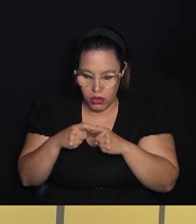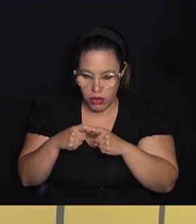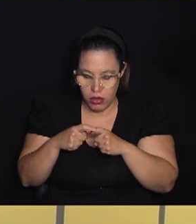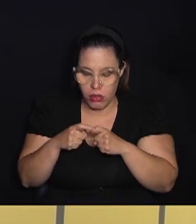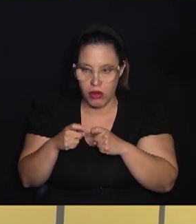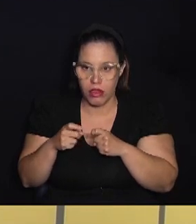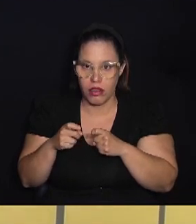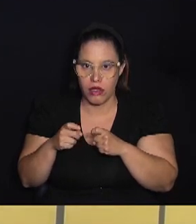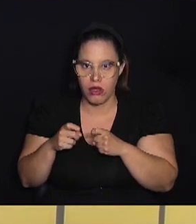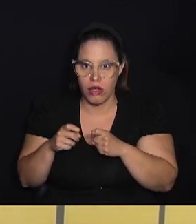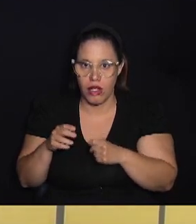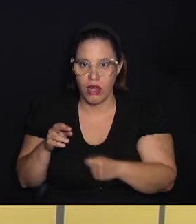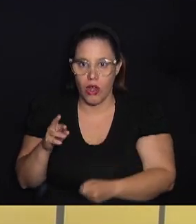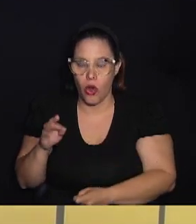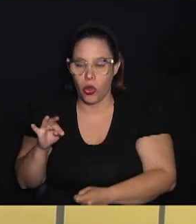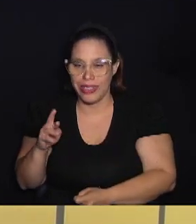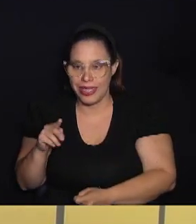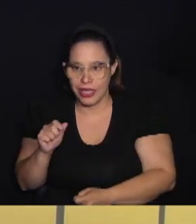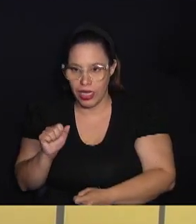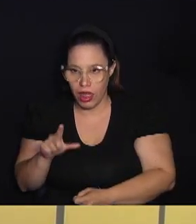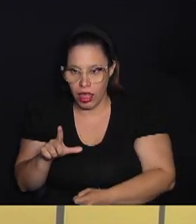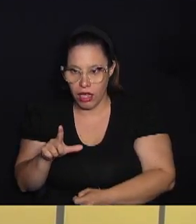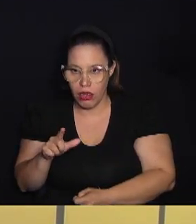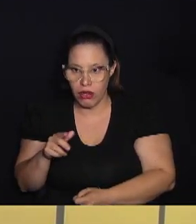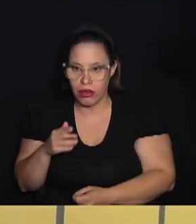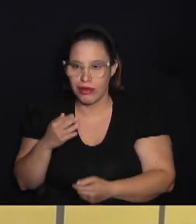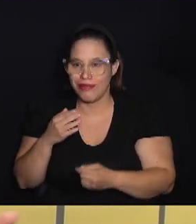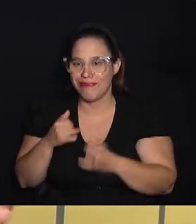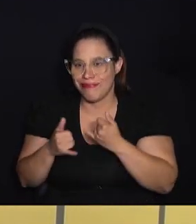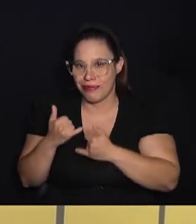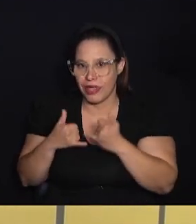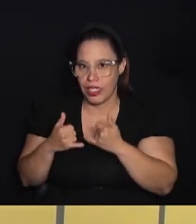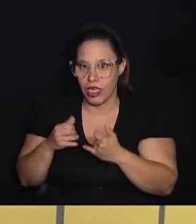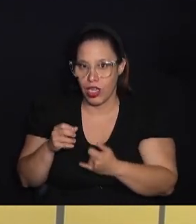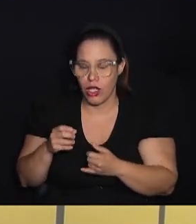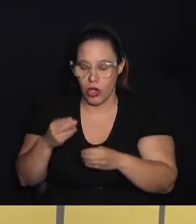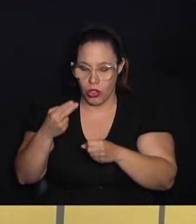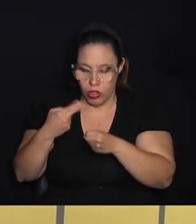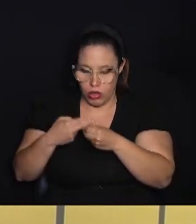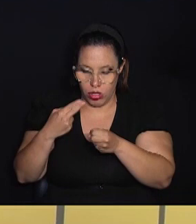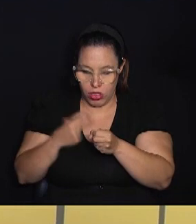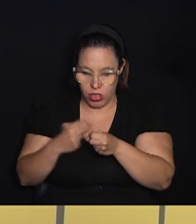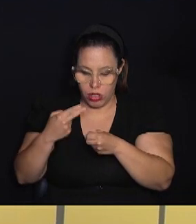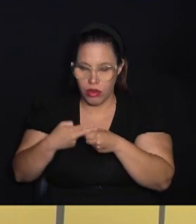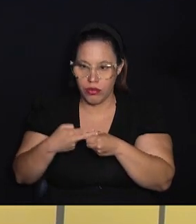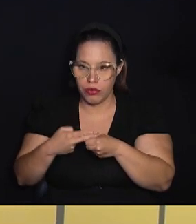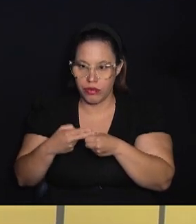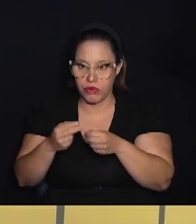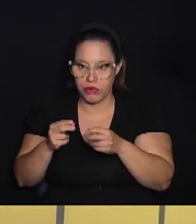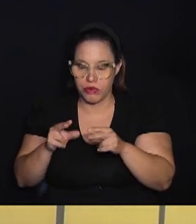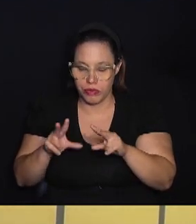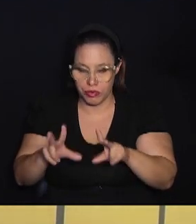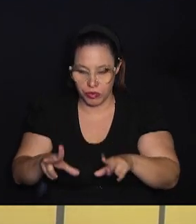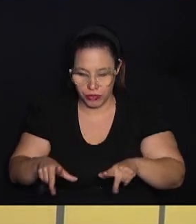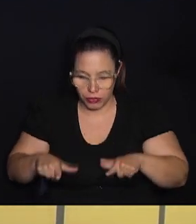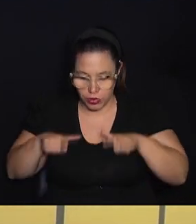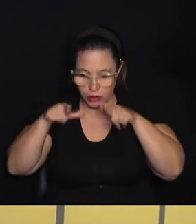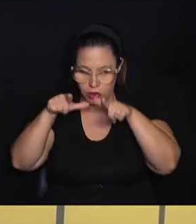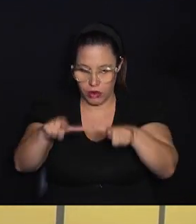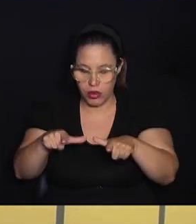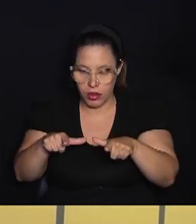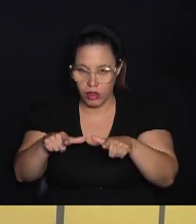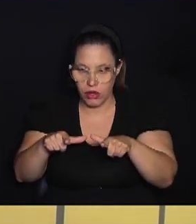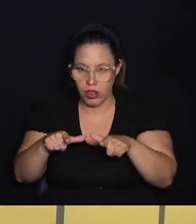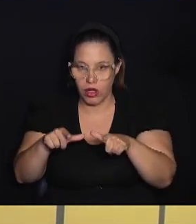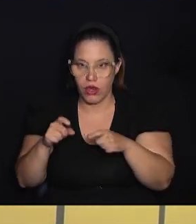tradicional é ruim mas ocidental Pelo menos eu brinco a medicina do diploma da Unicamp com bastante consistência e uma consulta em